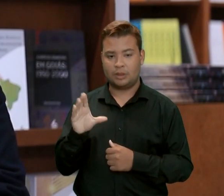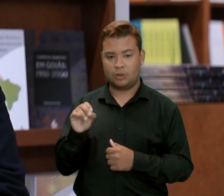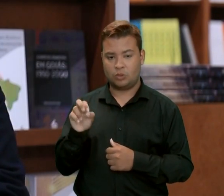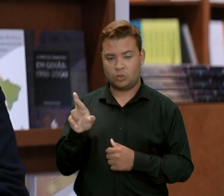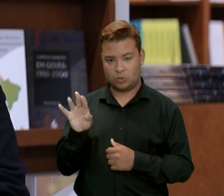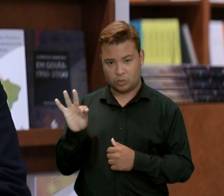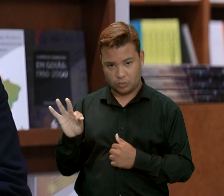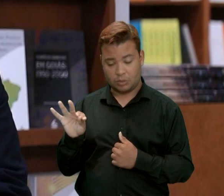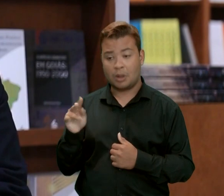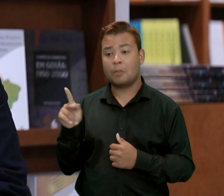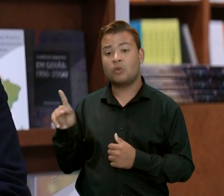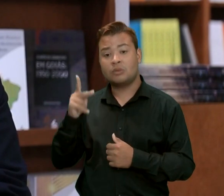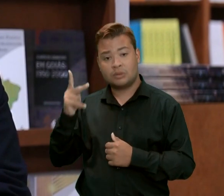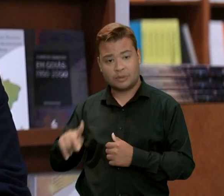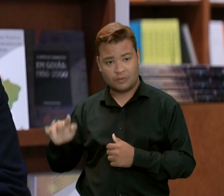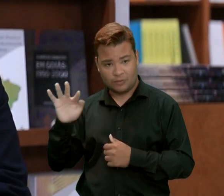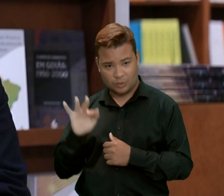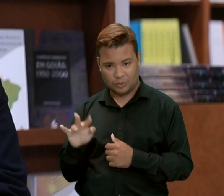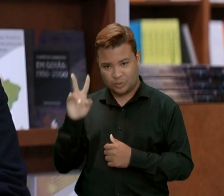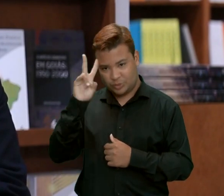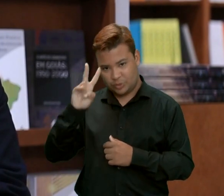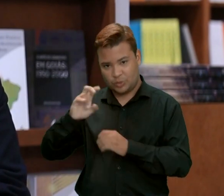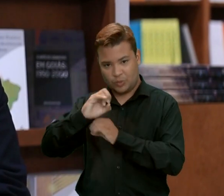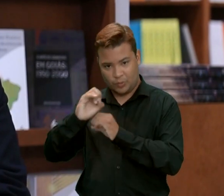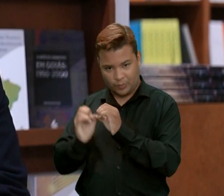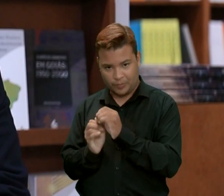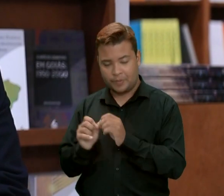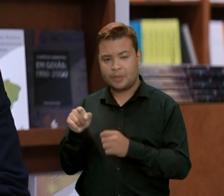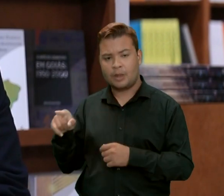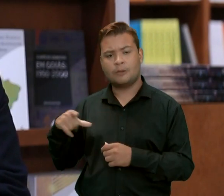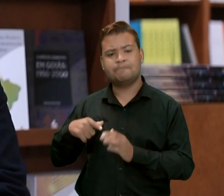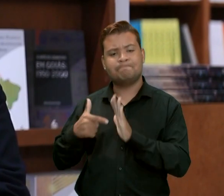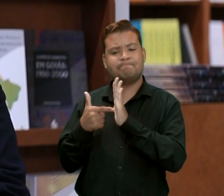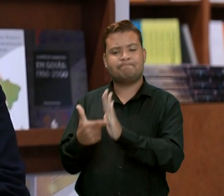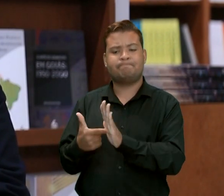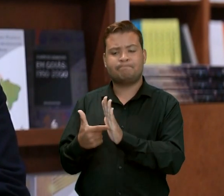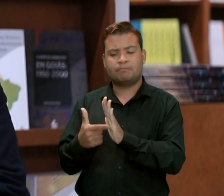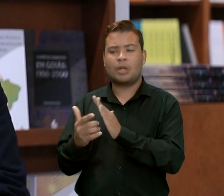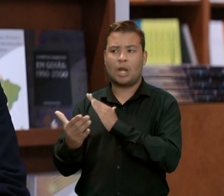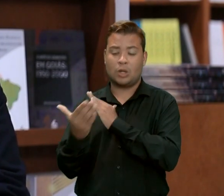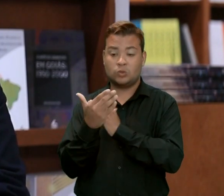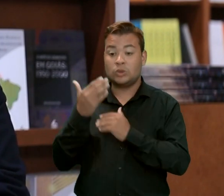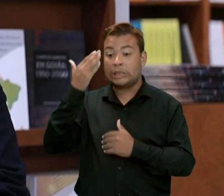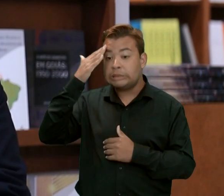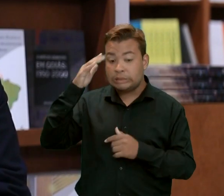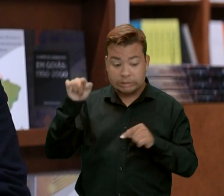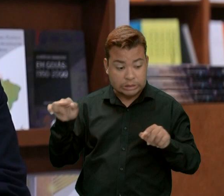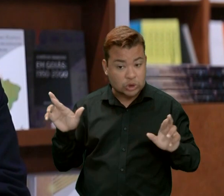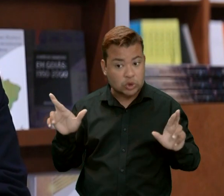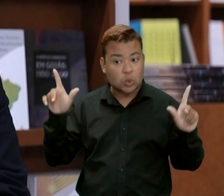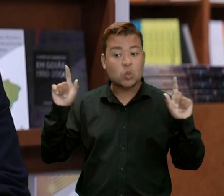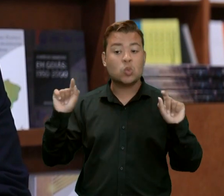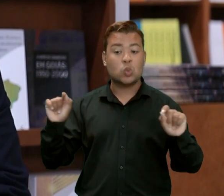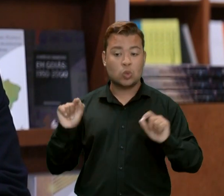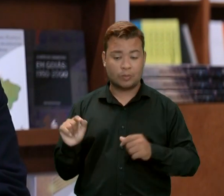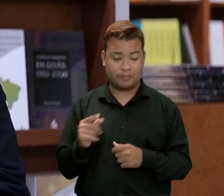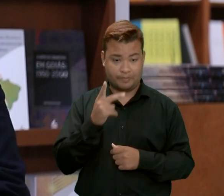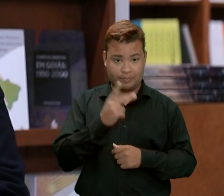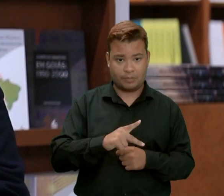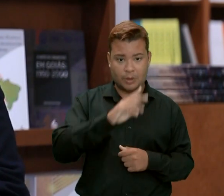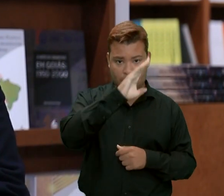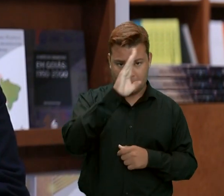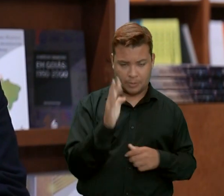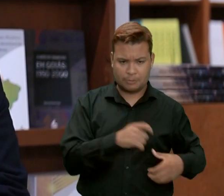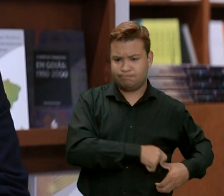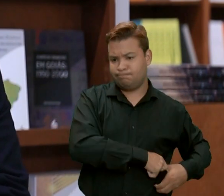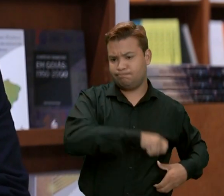História do UFG, ela usava uma chave de leitura que eu acho fundamental para a gente entender essa diferença. A nossa independência, no caso